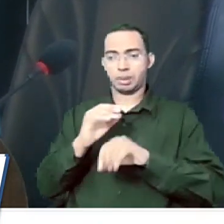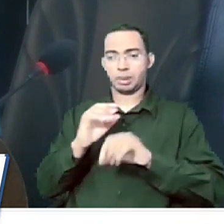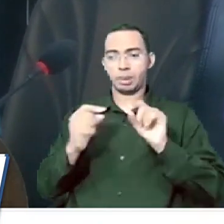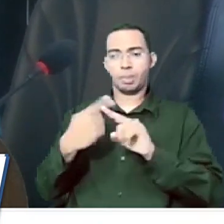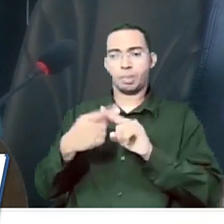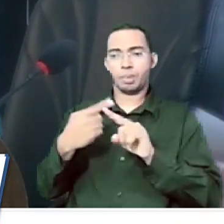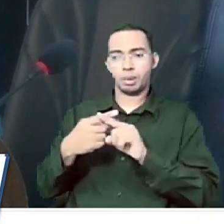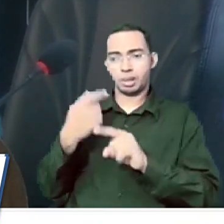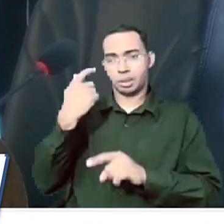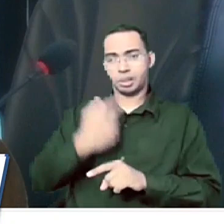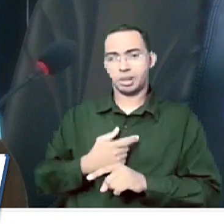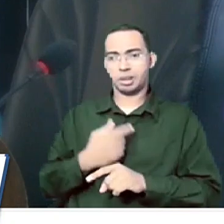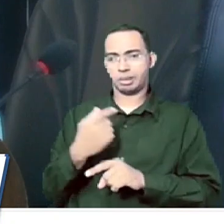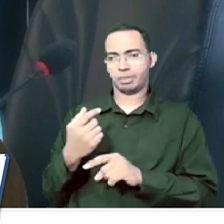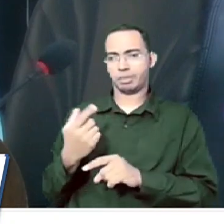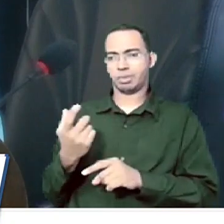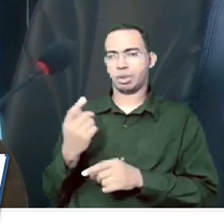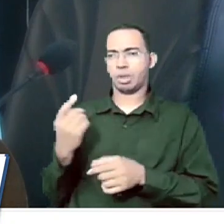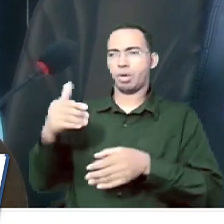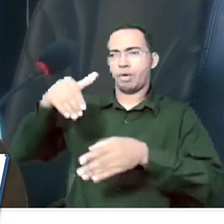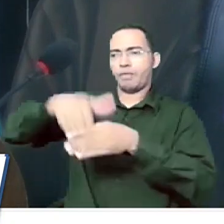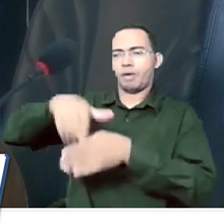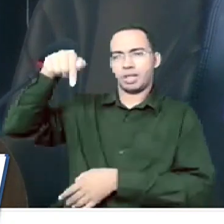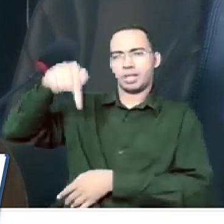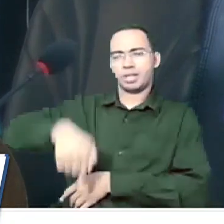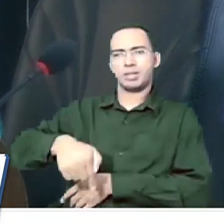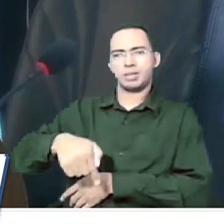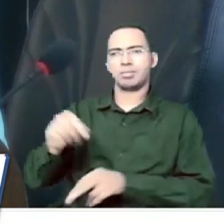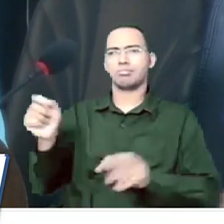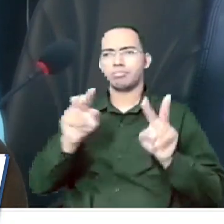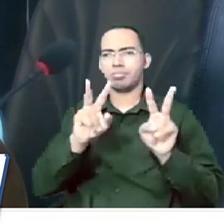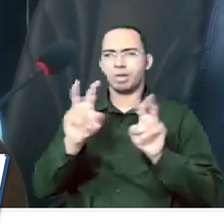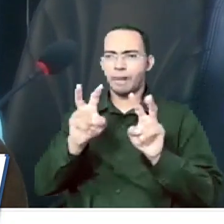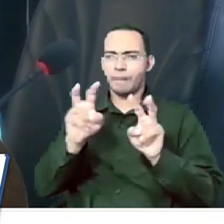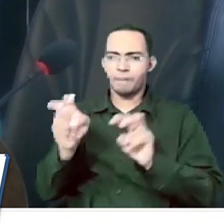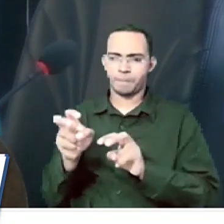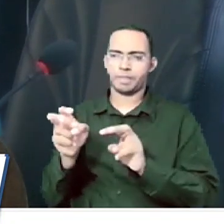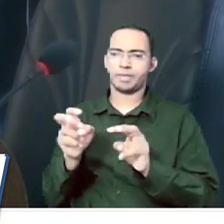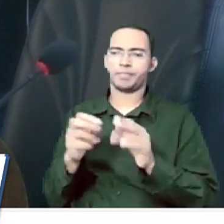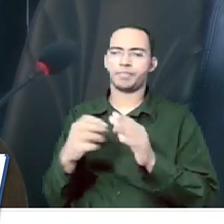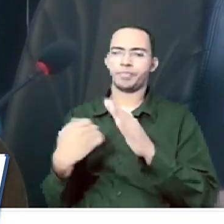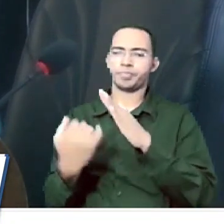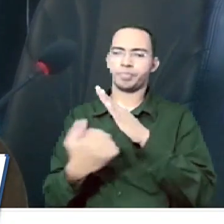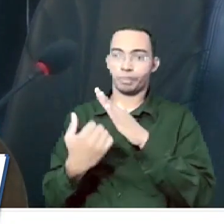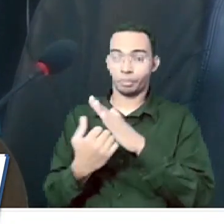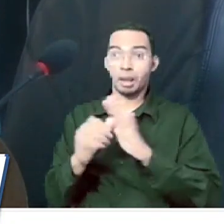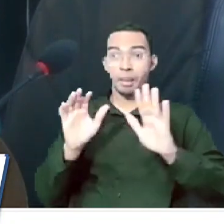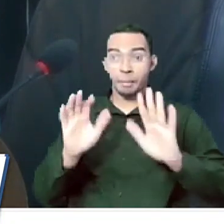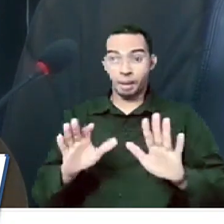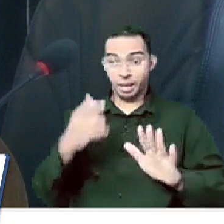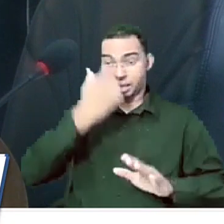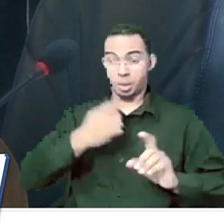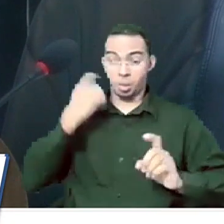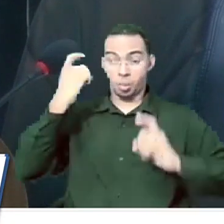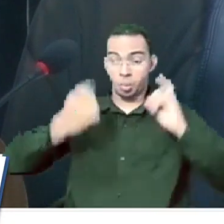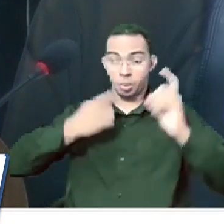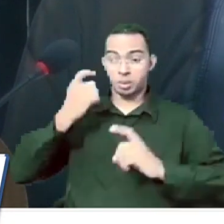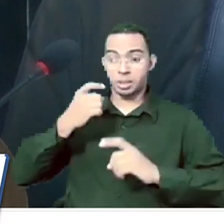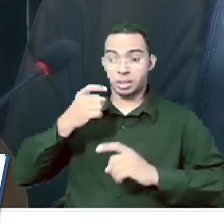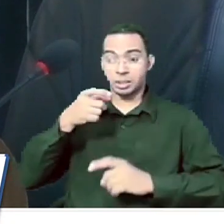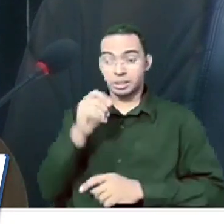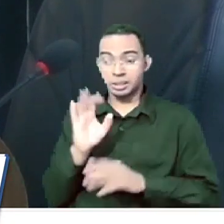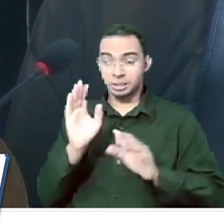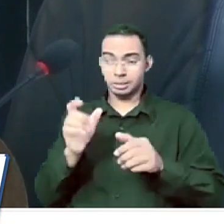de recurso, eu voto aqui na Câmara assuntos referentes à empresa. Mas eu fico muito preocupado quando se fez um